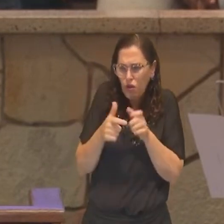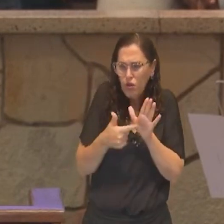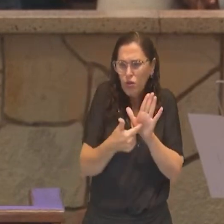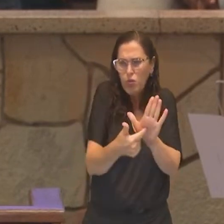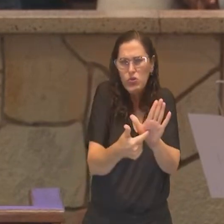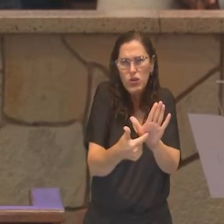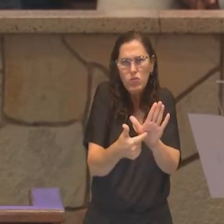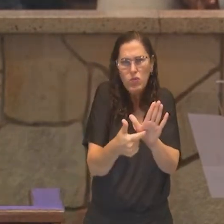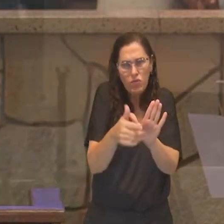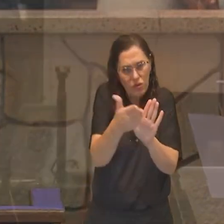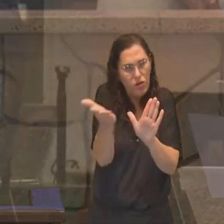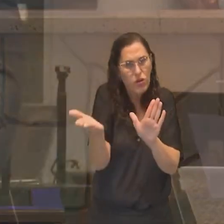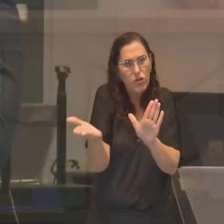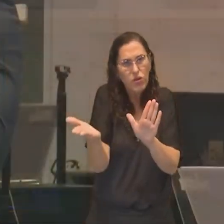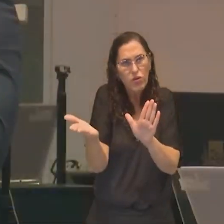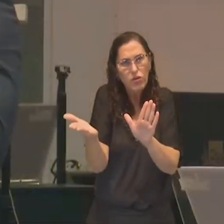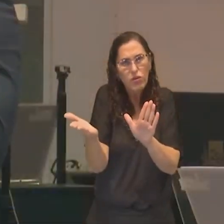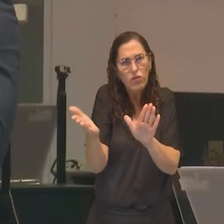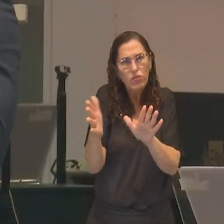apresentando?